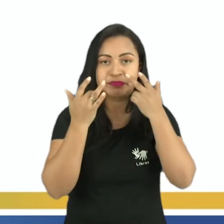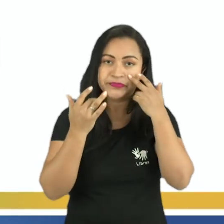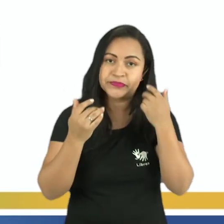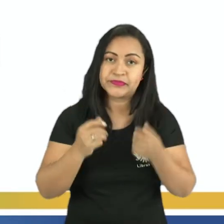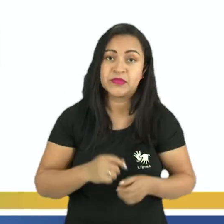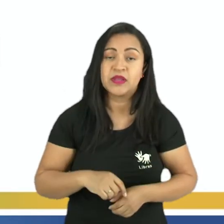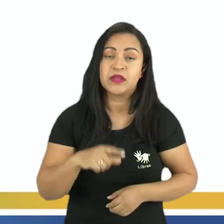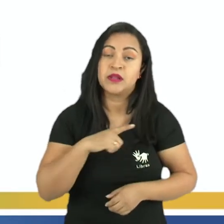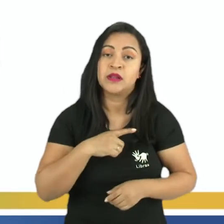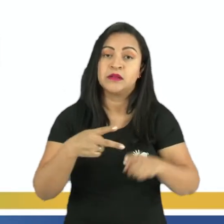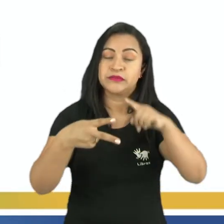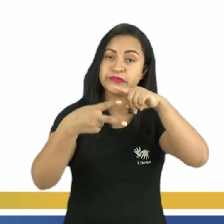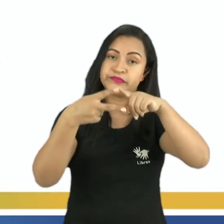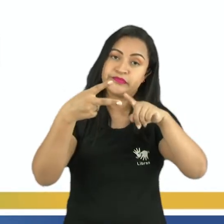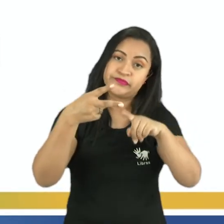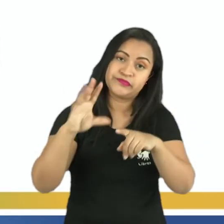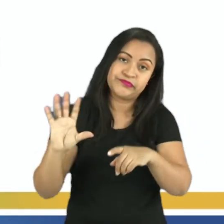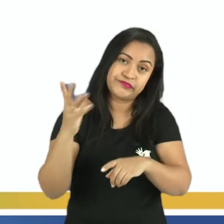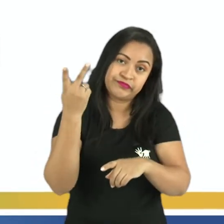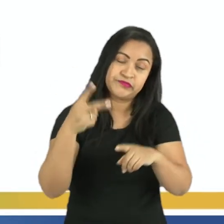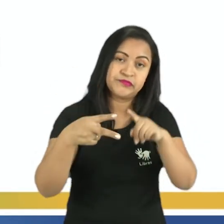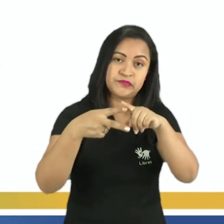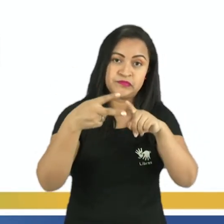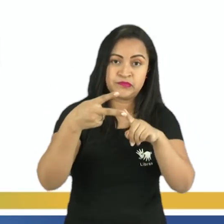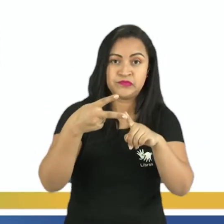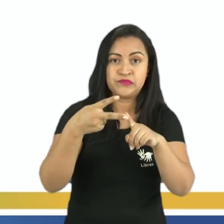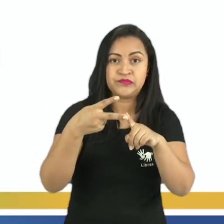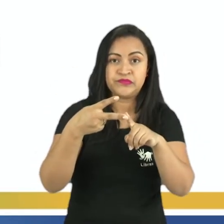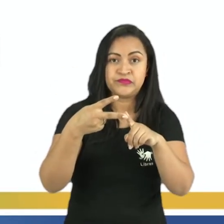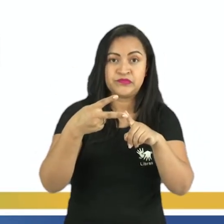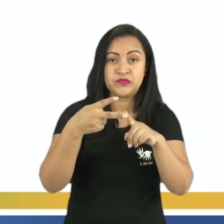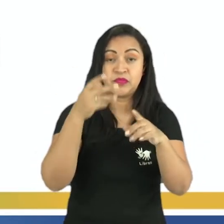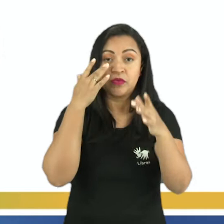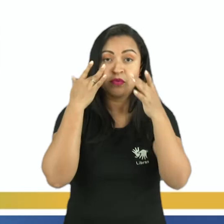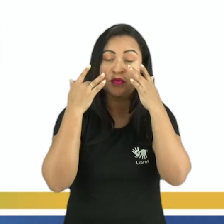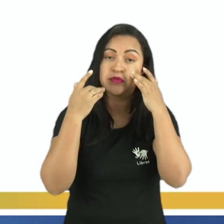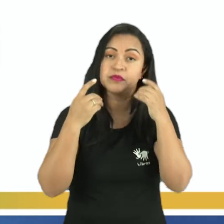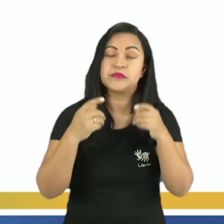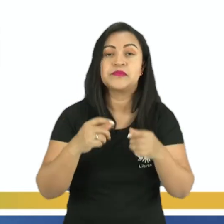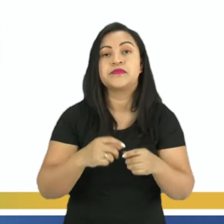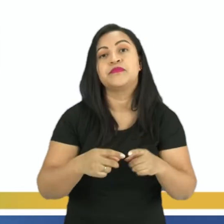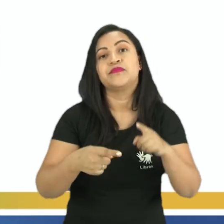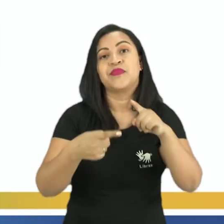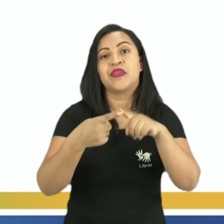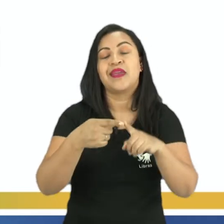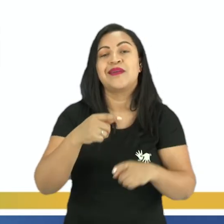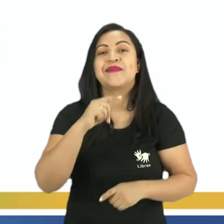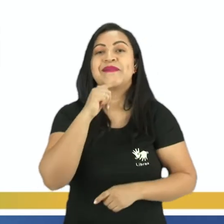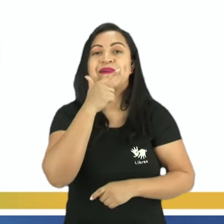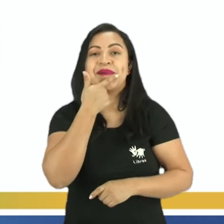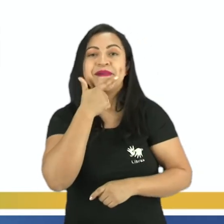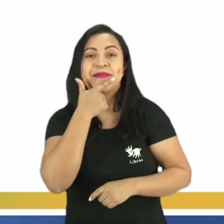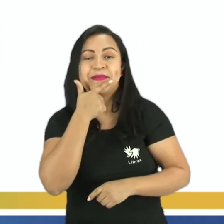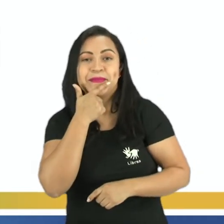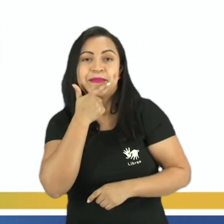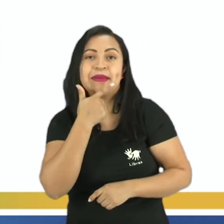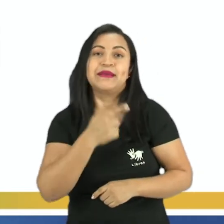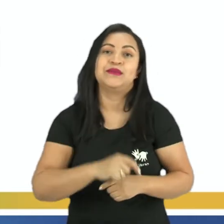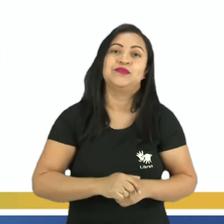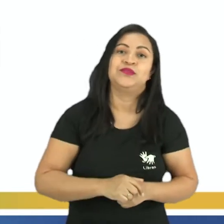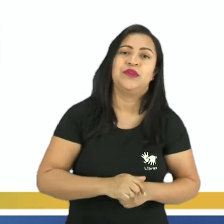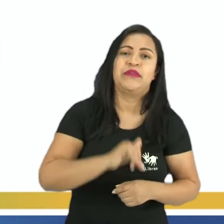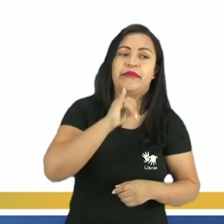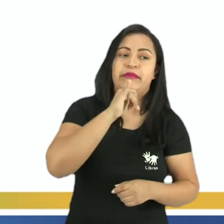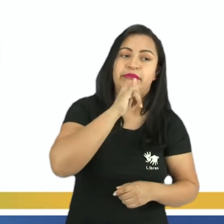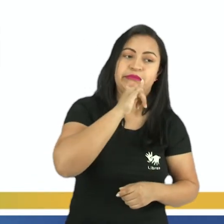dramático, nós temos duas situações que são encenadas em palco, que é a comédia e a tragédia. Tá?